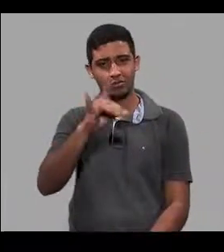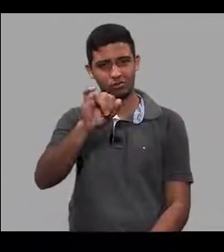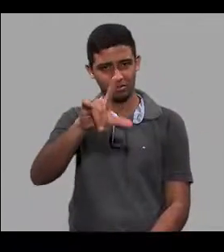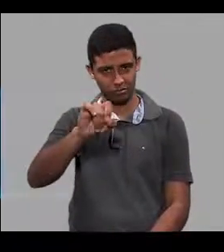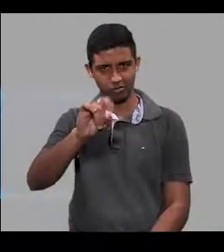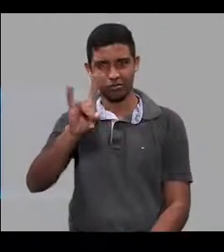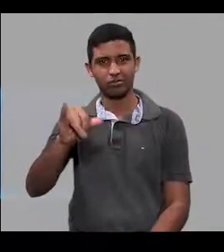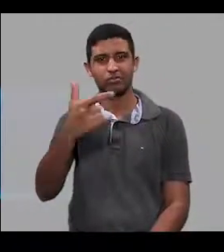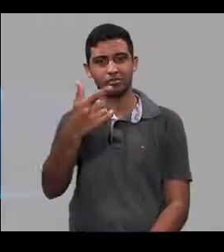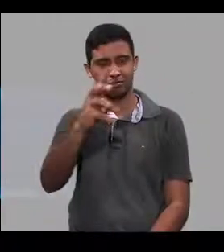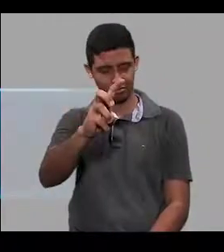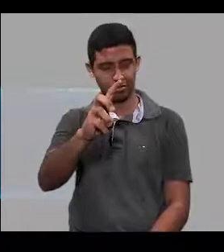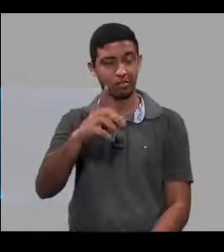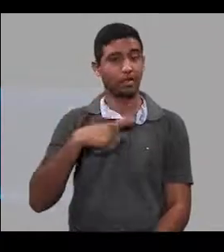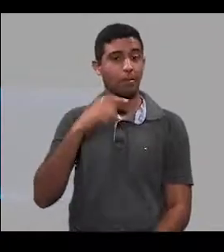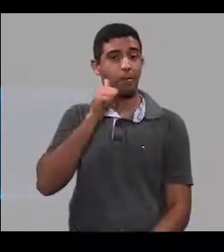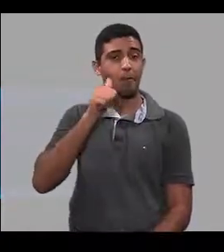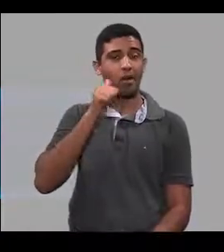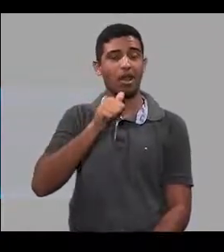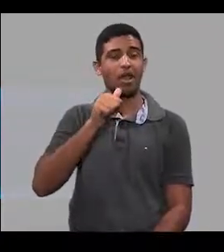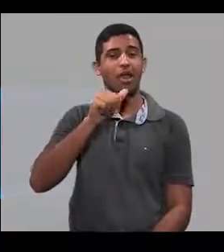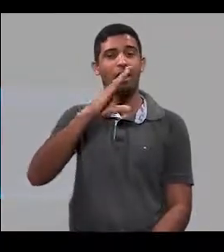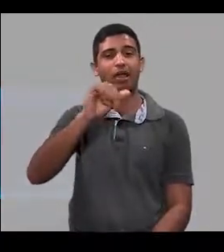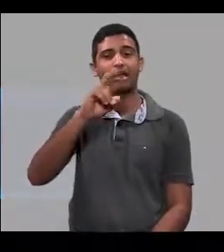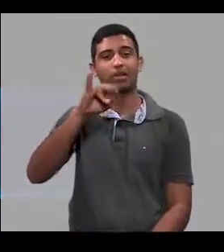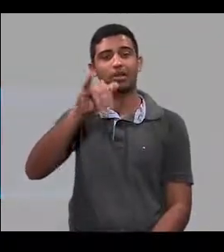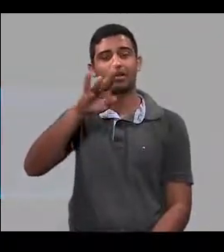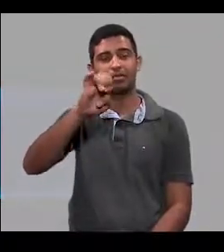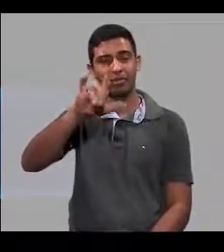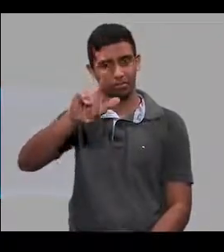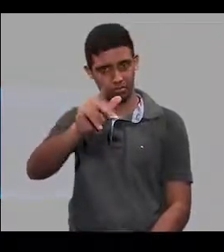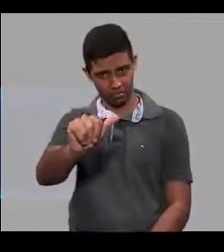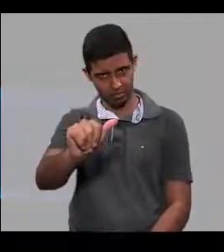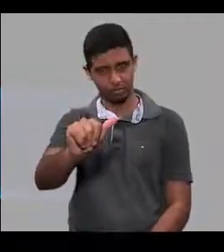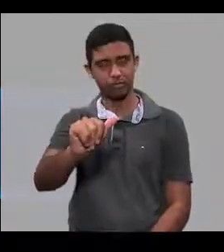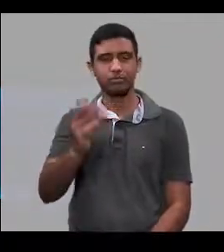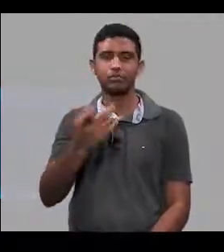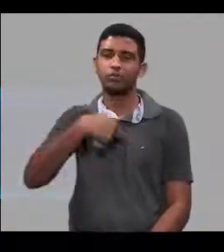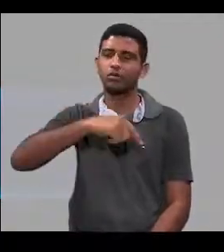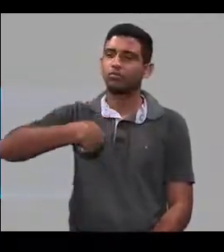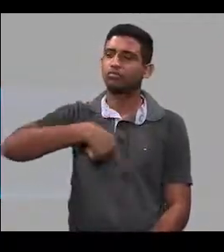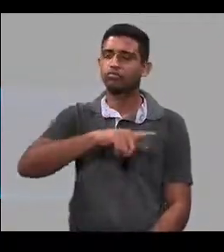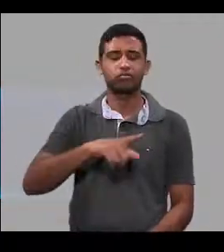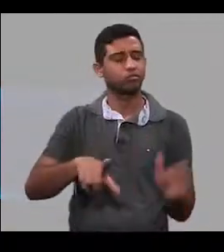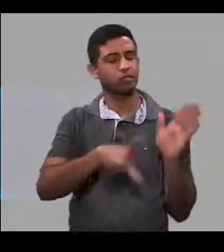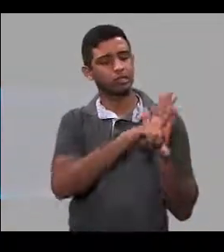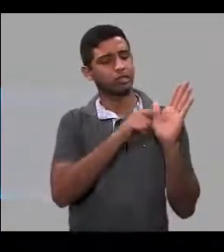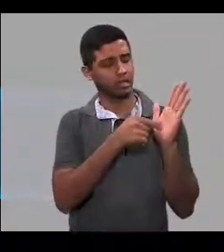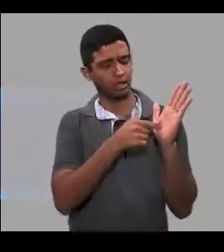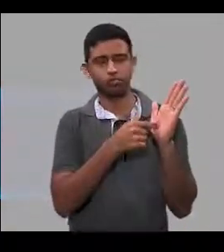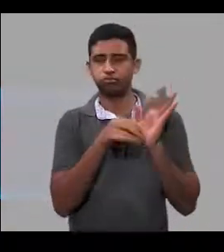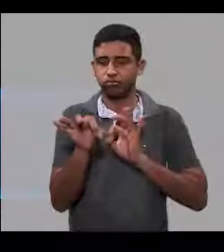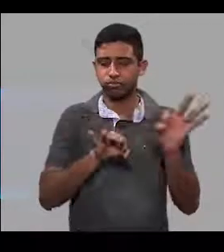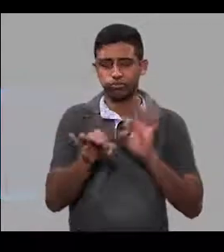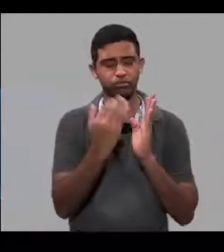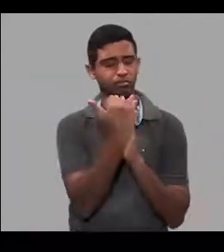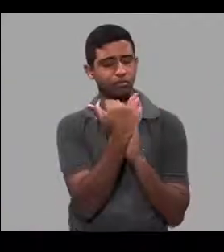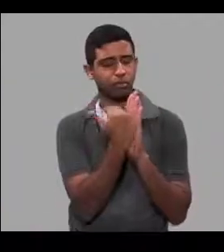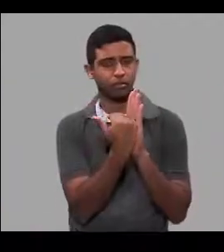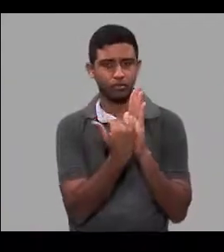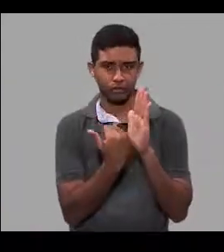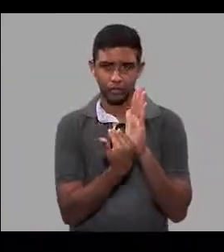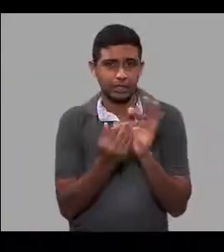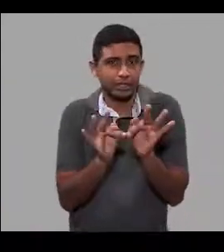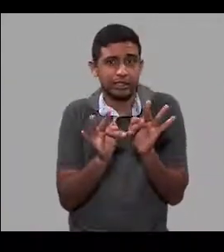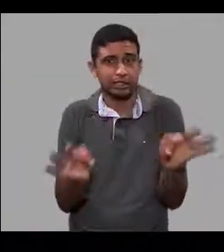Mulher Negra Latino-Americana e Caribenha. Então, nós fomos, digamos assim, nosso mandato fez a mediação simples,